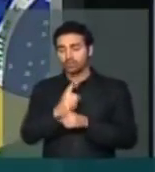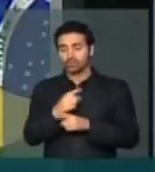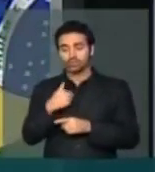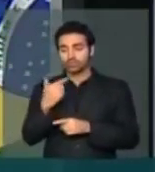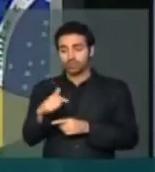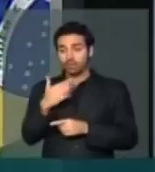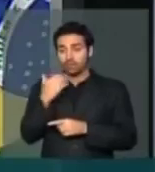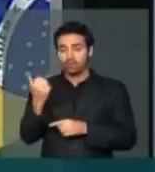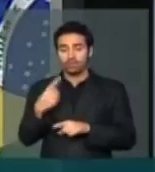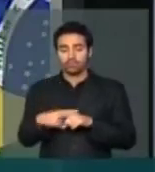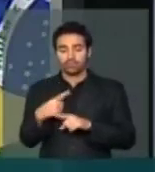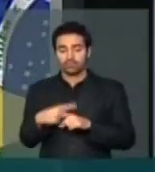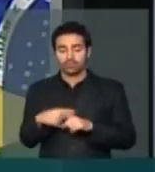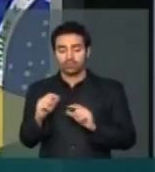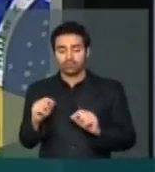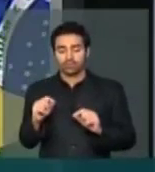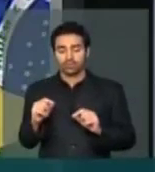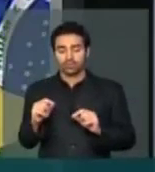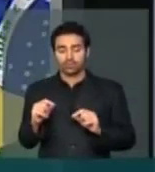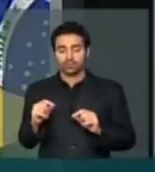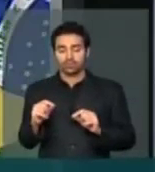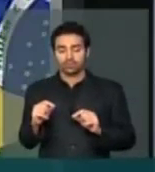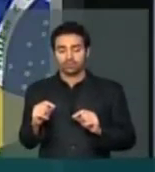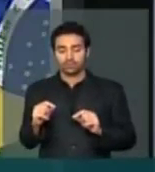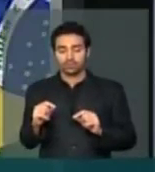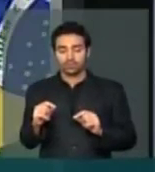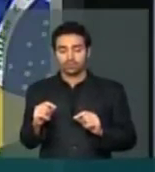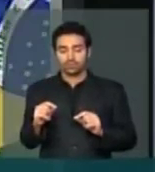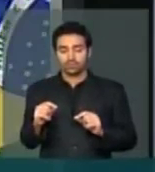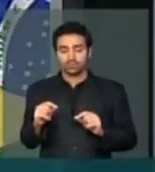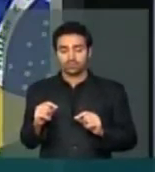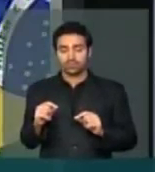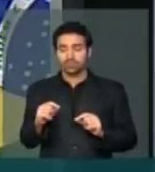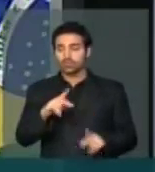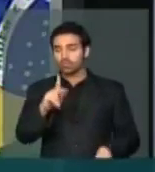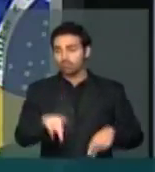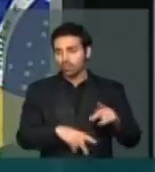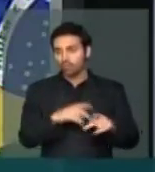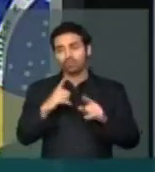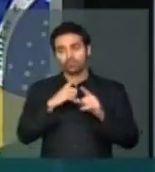porque você fica ouvindo as reclamações da população.